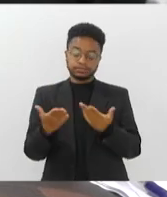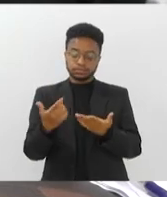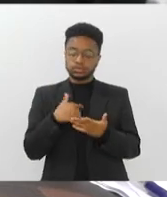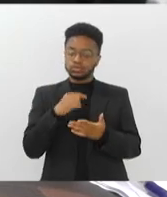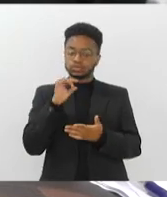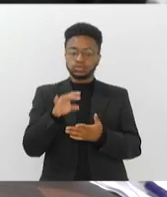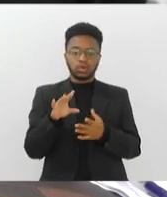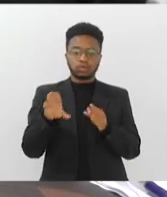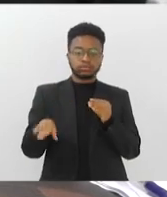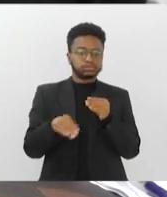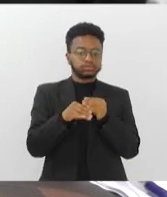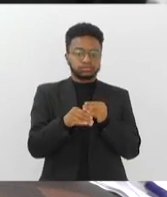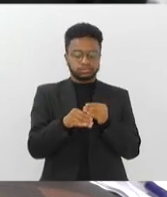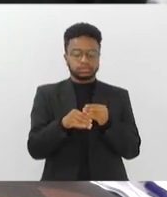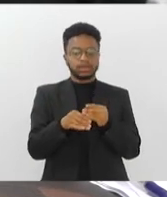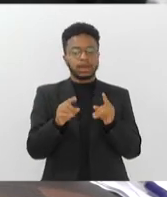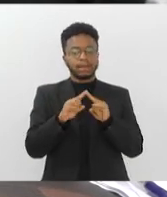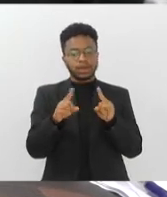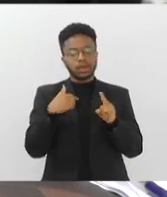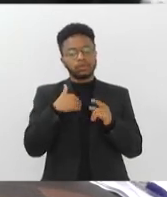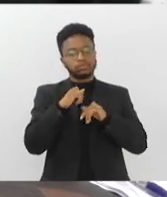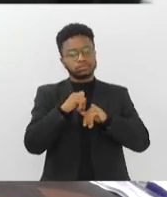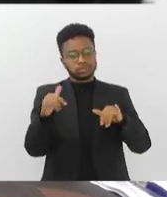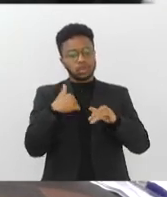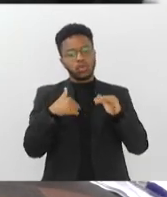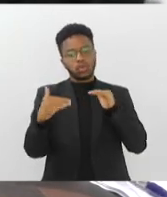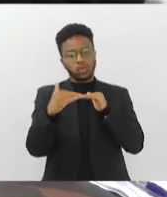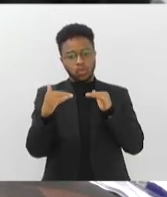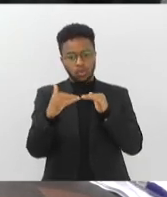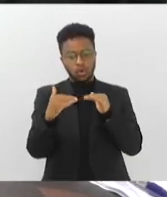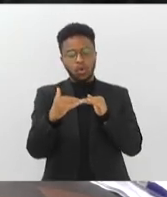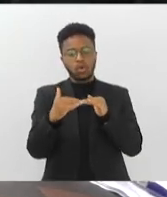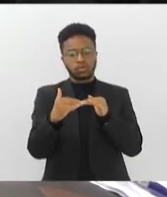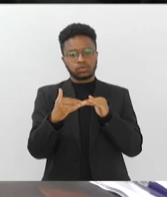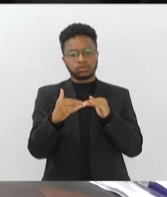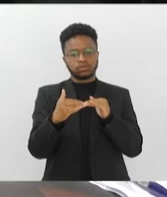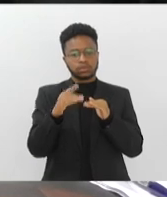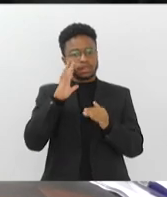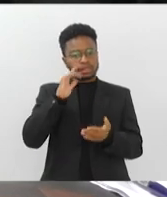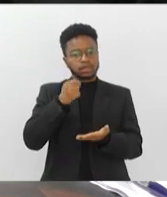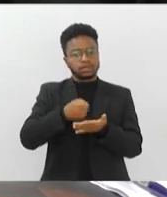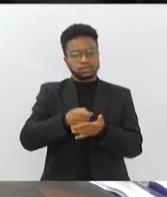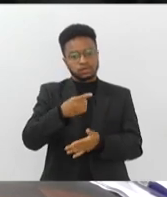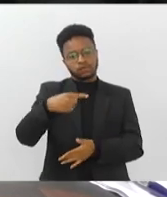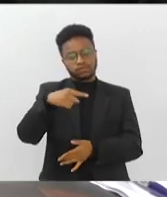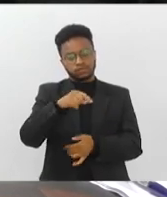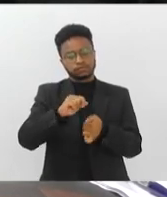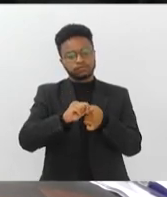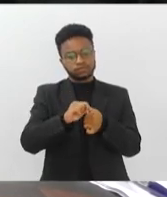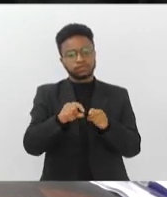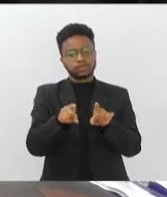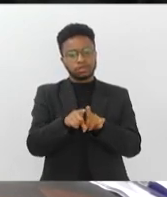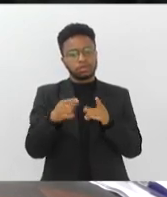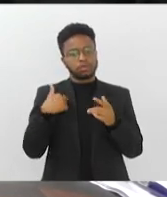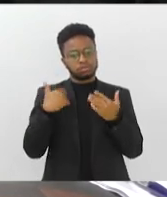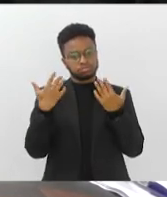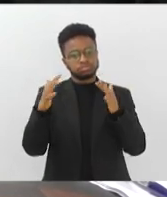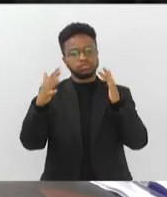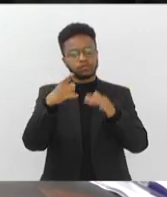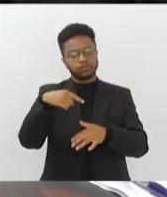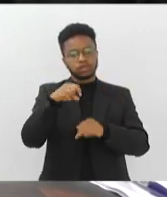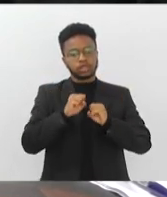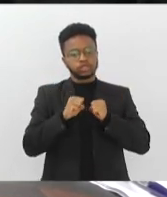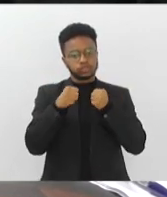essas observações, mas para dizer que eu concordo plenamente com o encaminhamento que foi dado e louvo o esforço